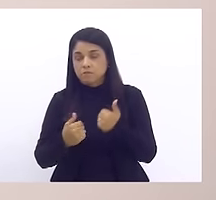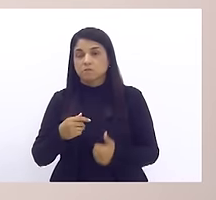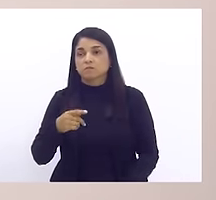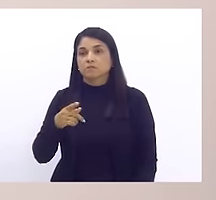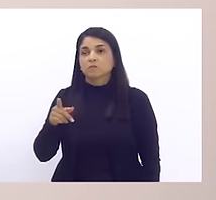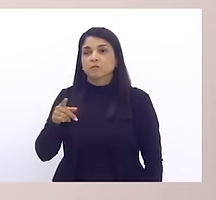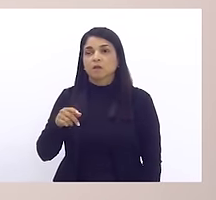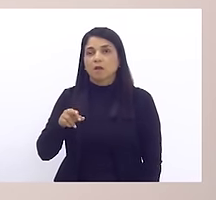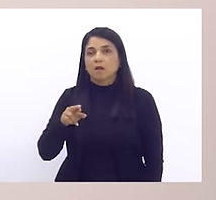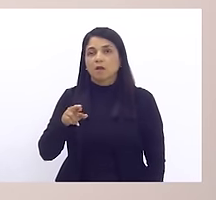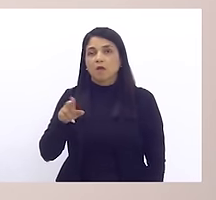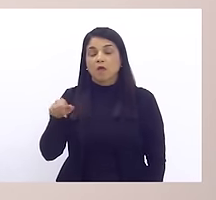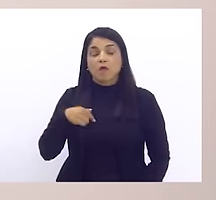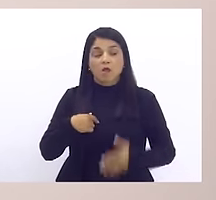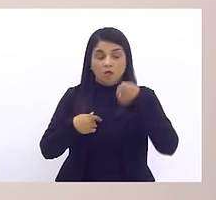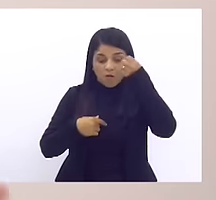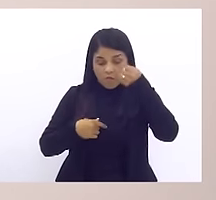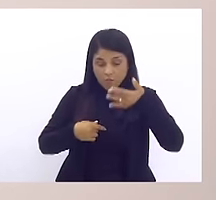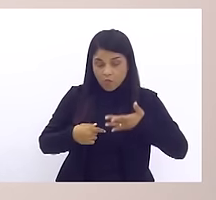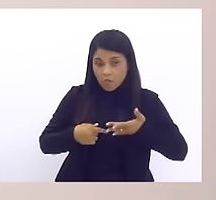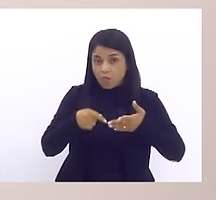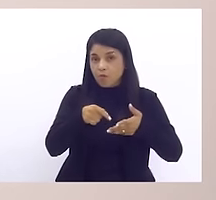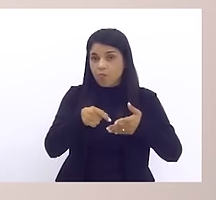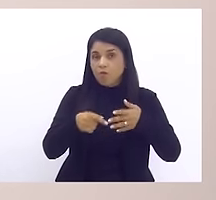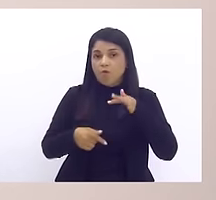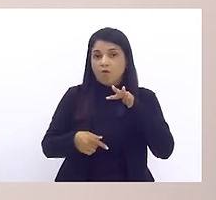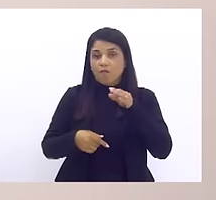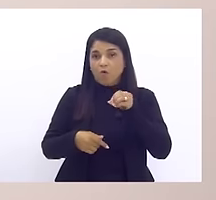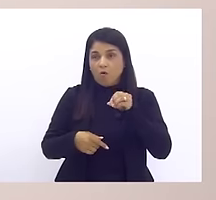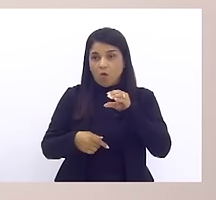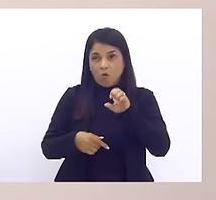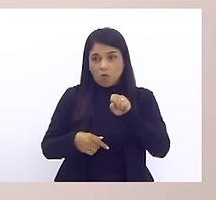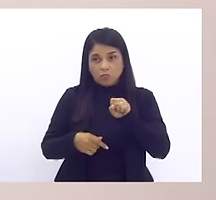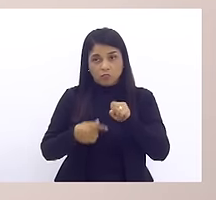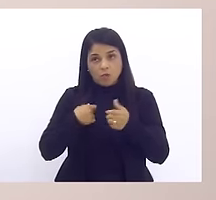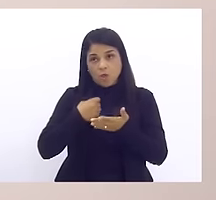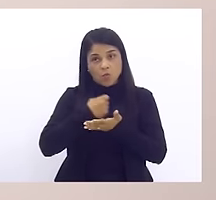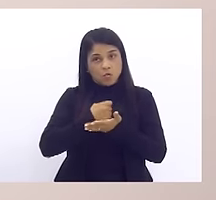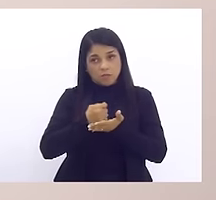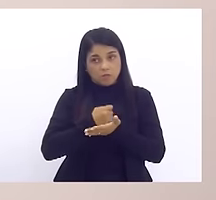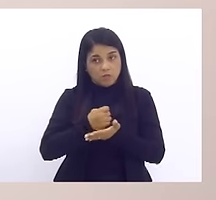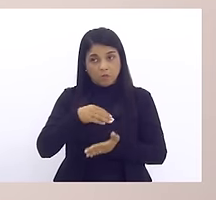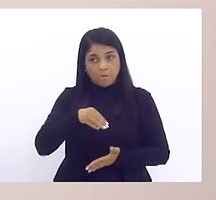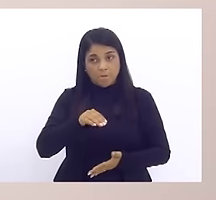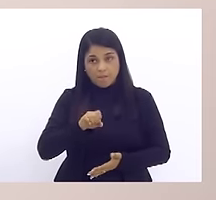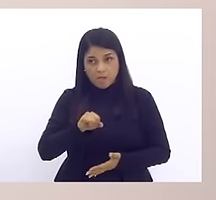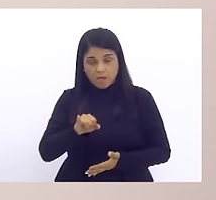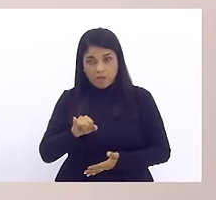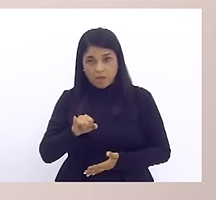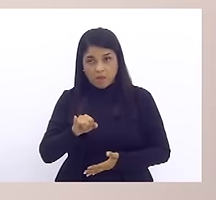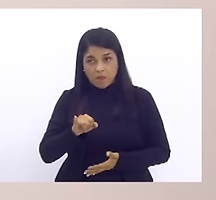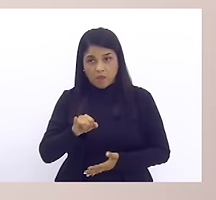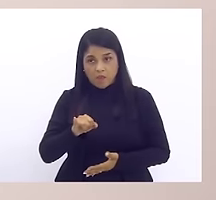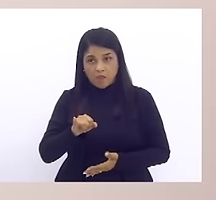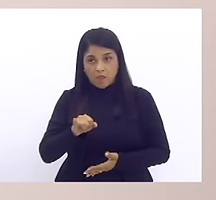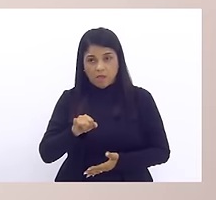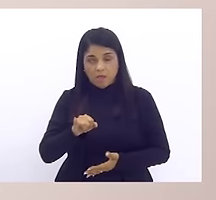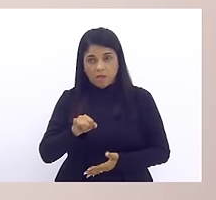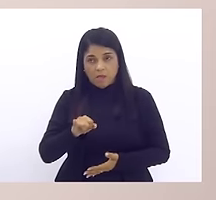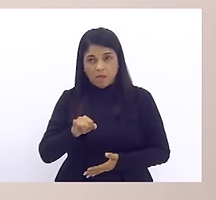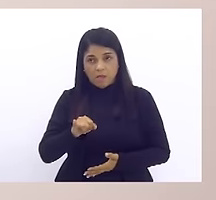funcionário da Focus contratado por meio Não eu não sou contratado não o funcionário da Fox o motorista não